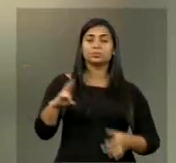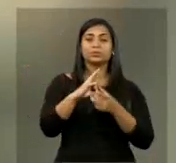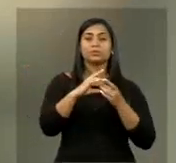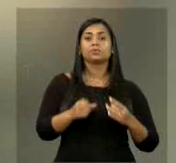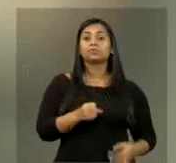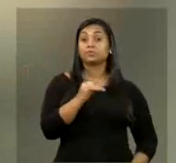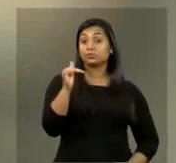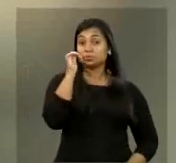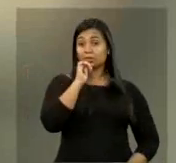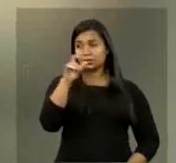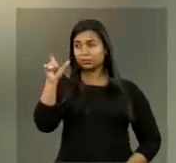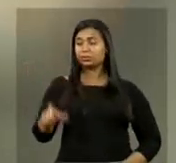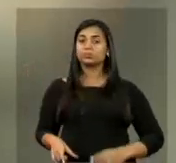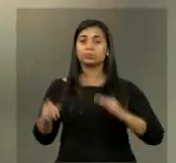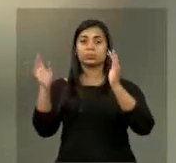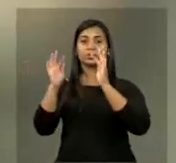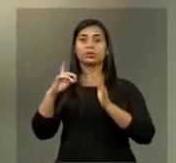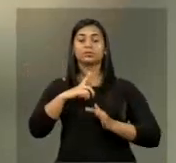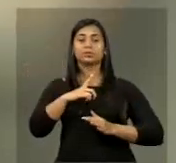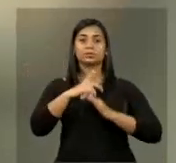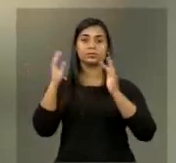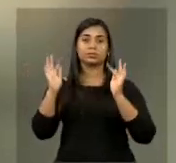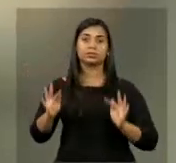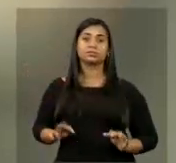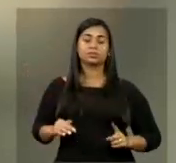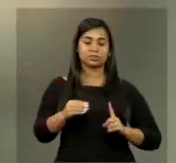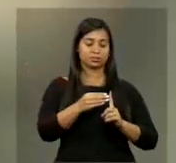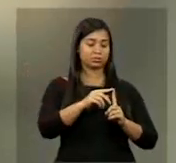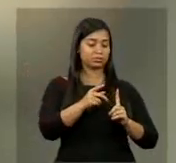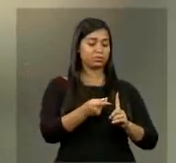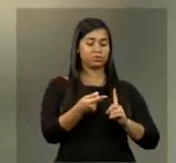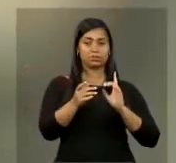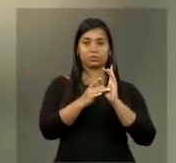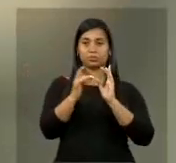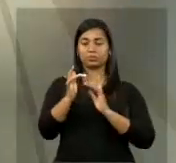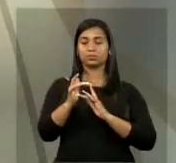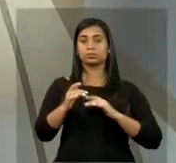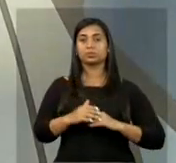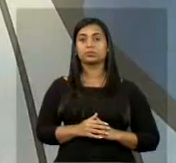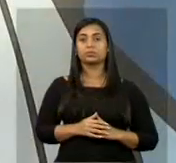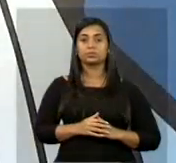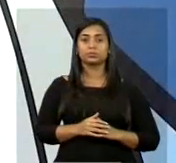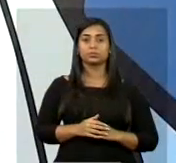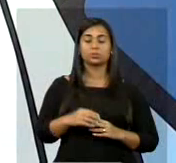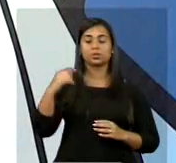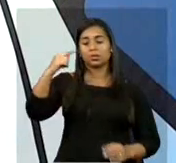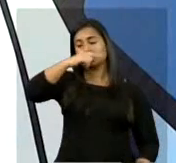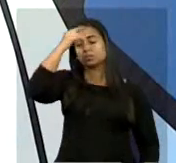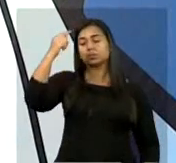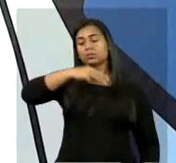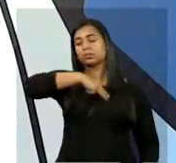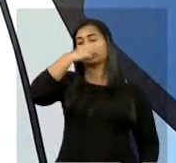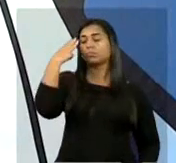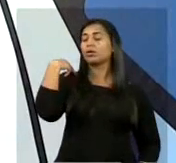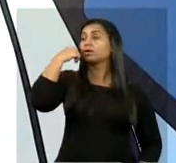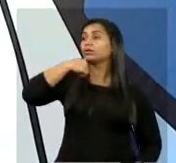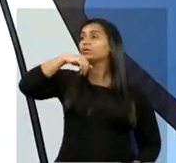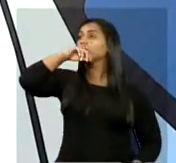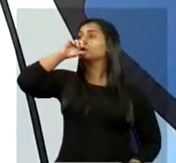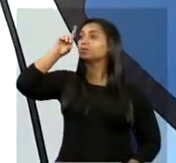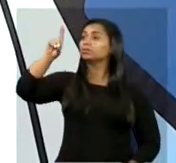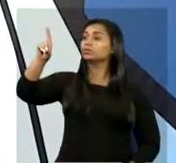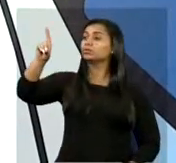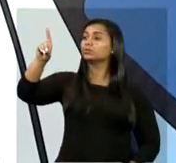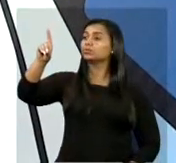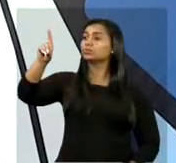graça, o Senhor é convosco. Bendita sois vós entre as mulheres e bendito é o fruto do vosso ventre, Jesus.